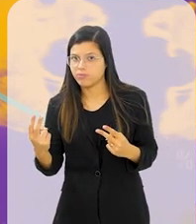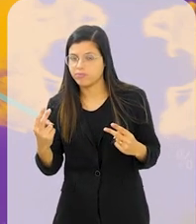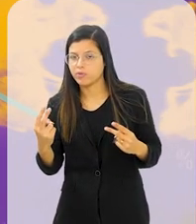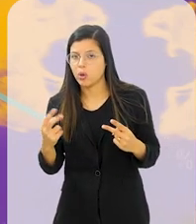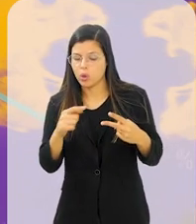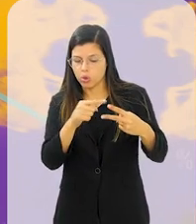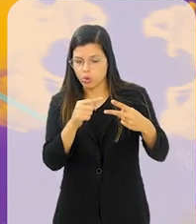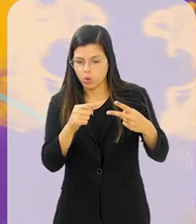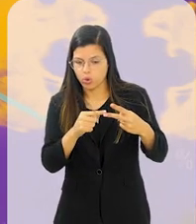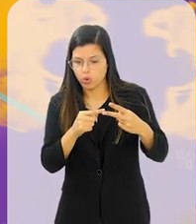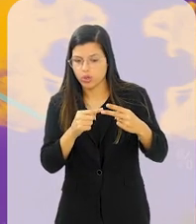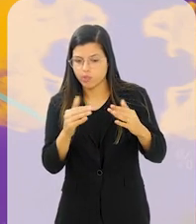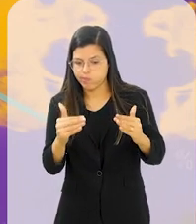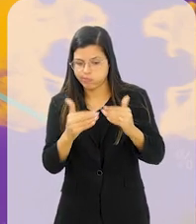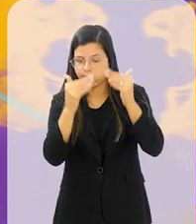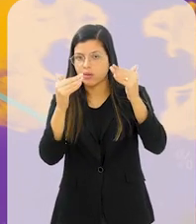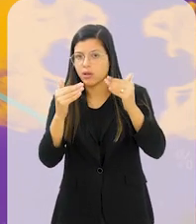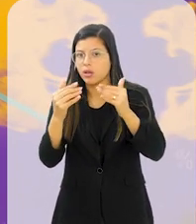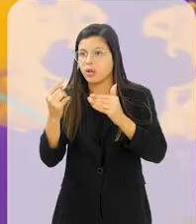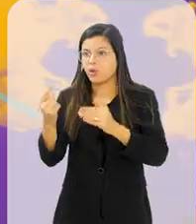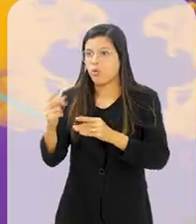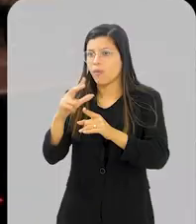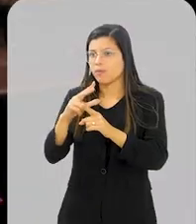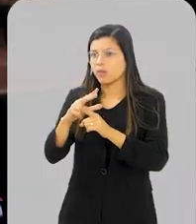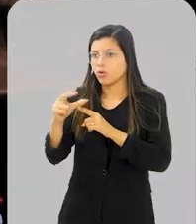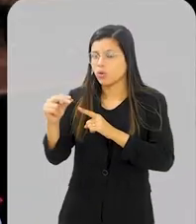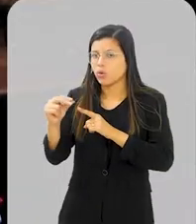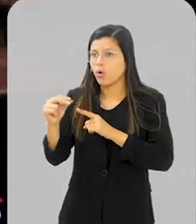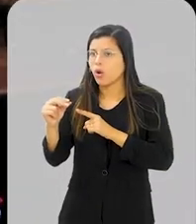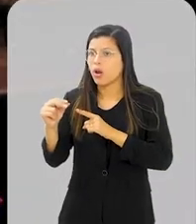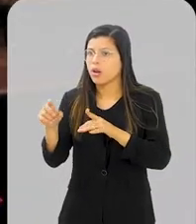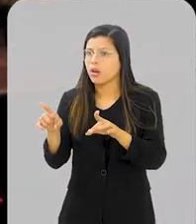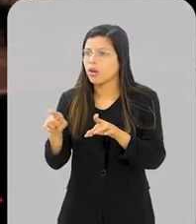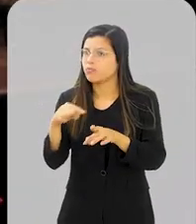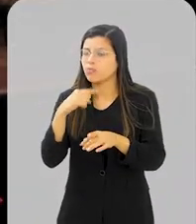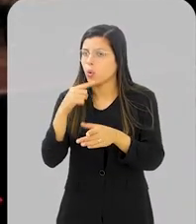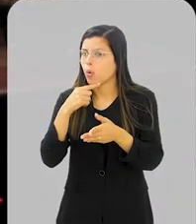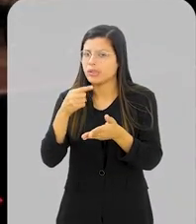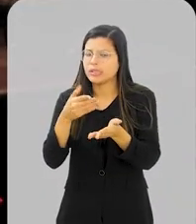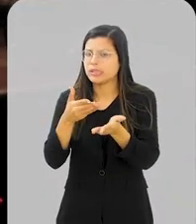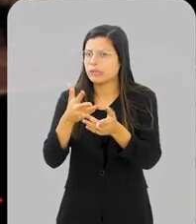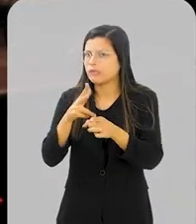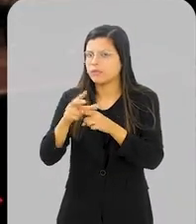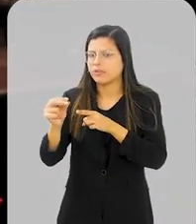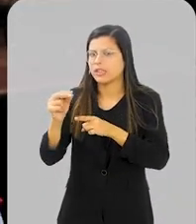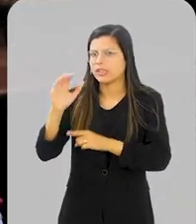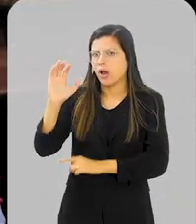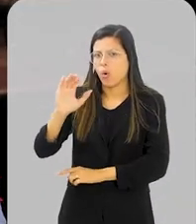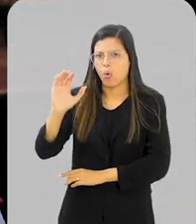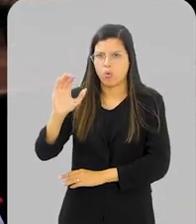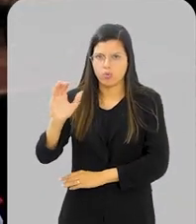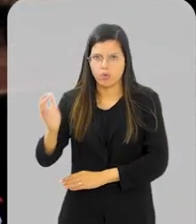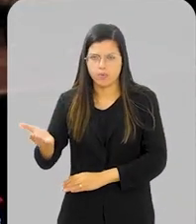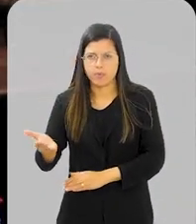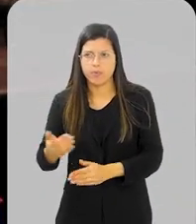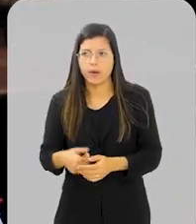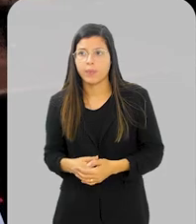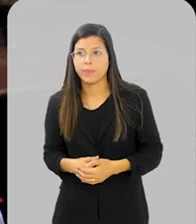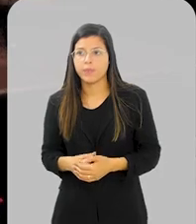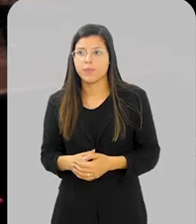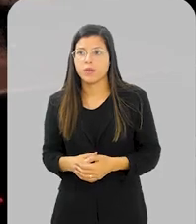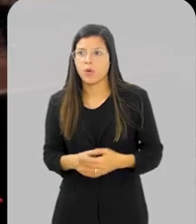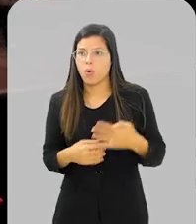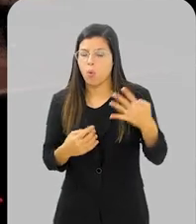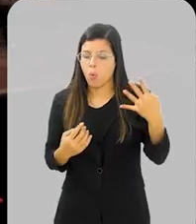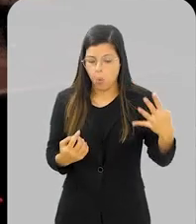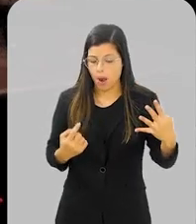2 empates e 1 vitória. E não conseguiu passar pela Colômbia e não jogou bem também diante da Colômbia. A realidade, nem